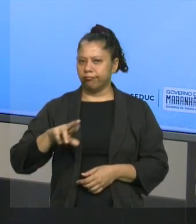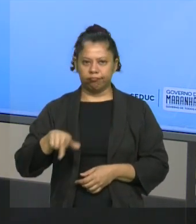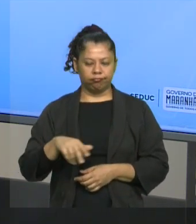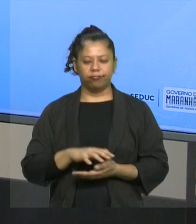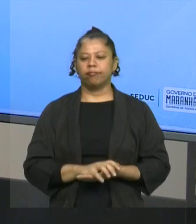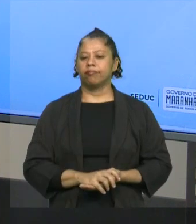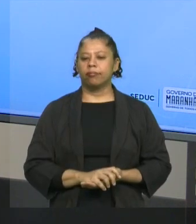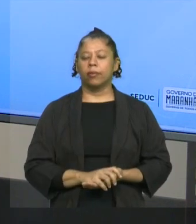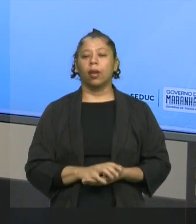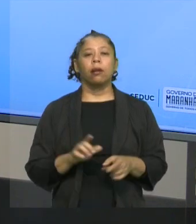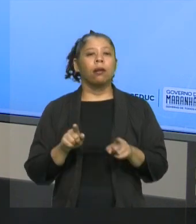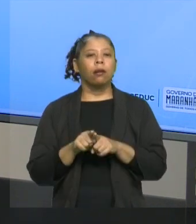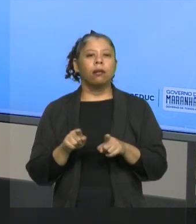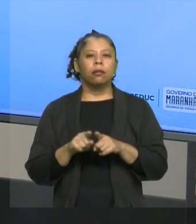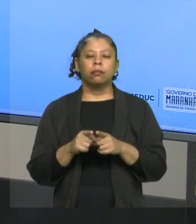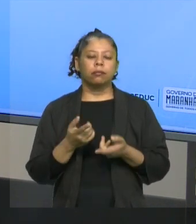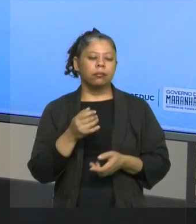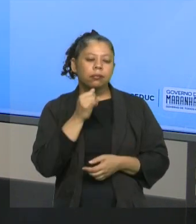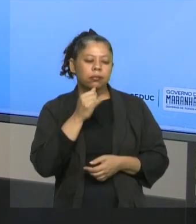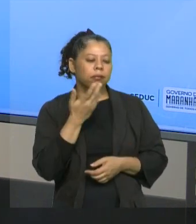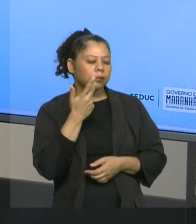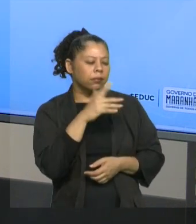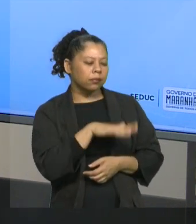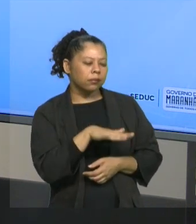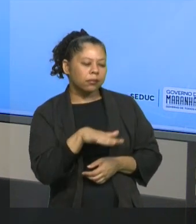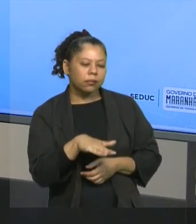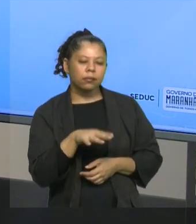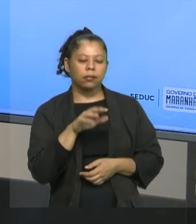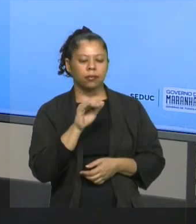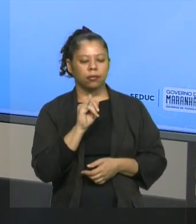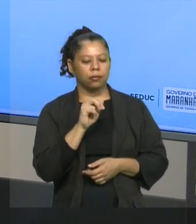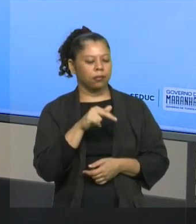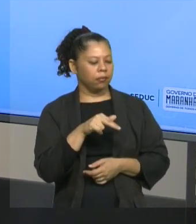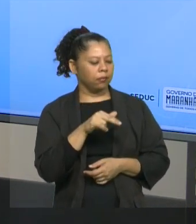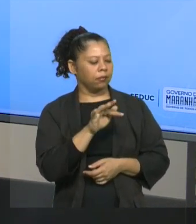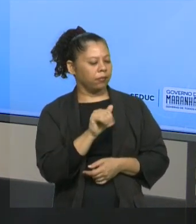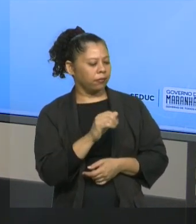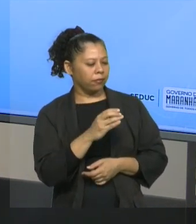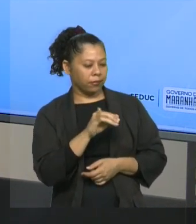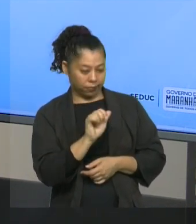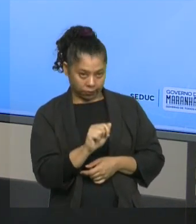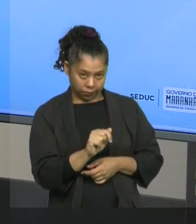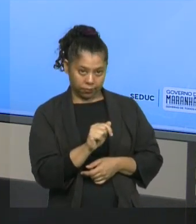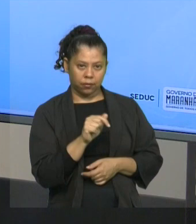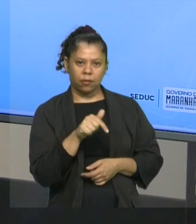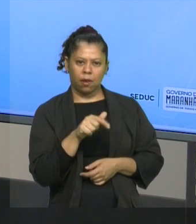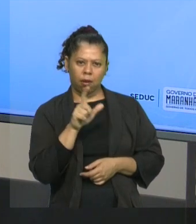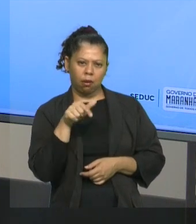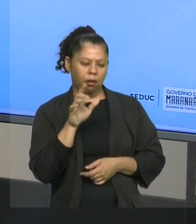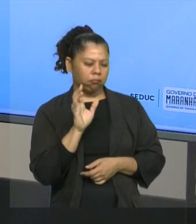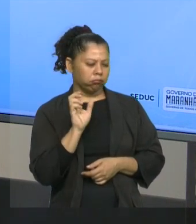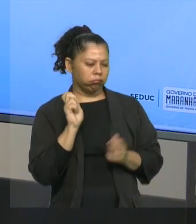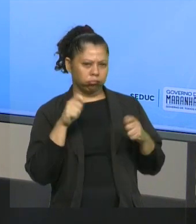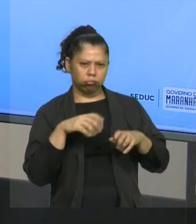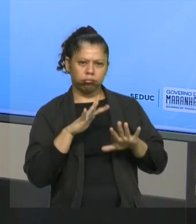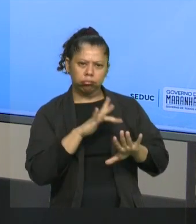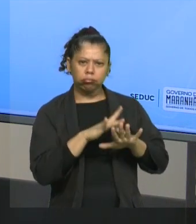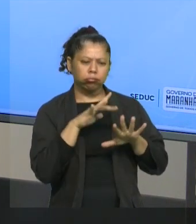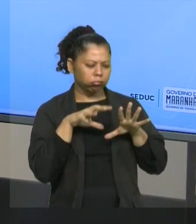fala de infância, por exemplo, você não está falando de um ser que você pode